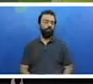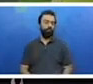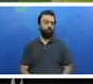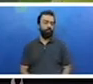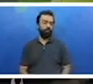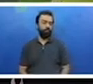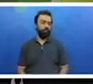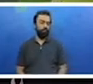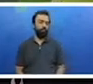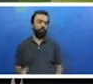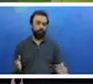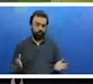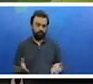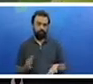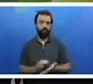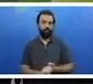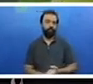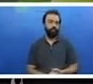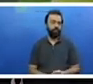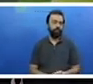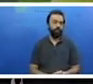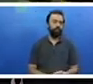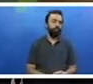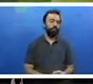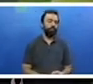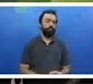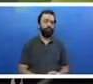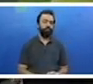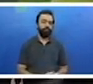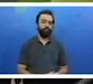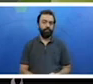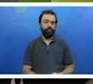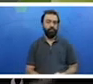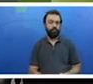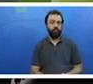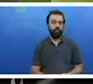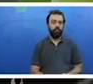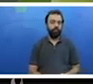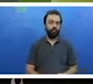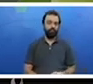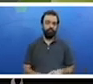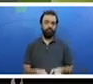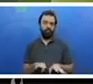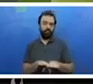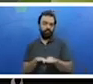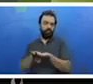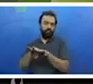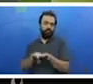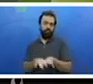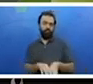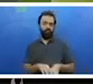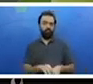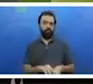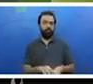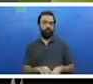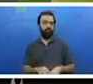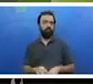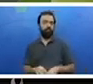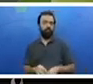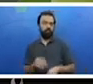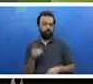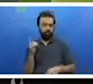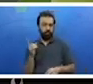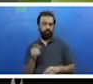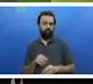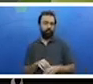Agora, vamos perguntar. Elas formam uma proporção 2:2. Lembra o que tinha acontecido para